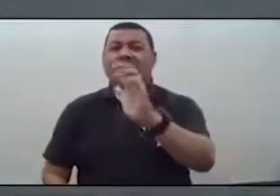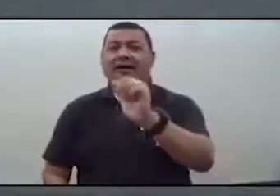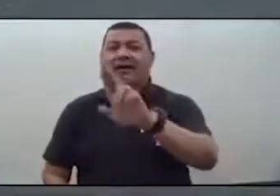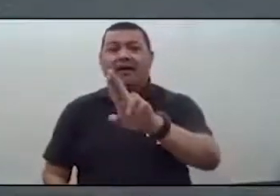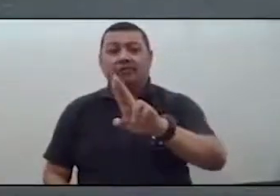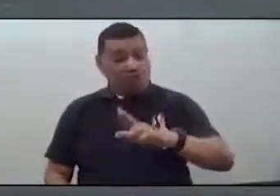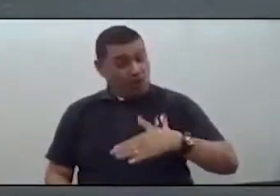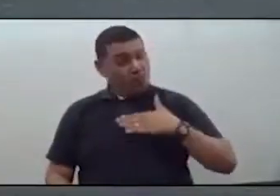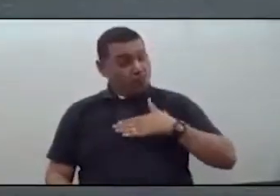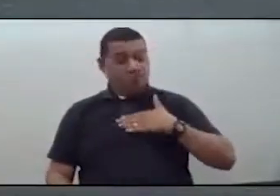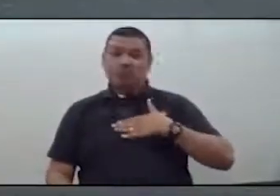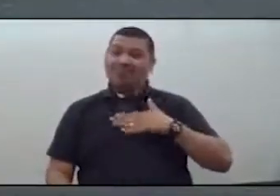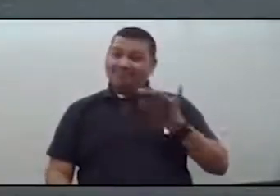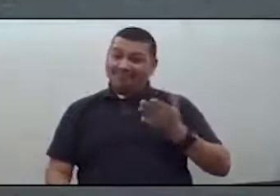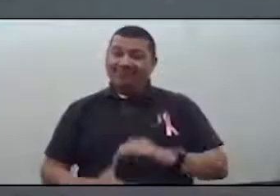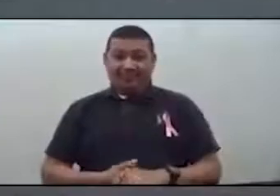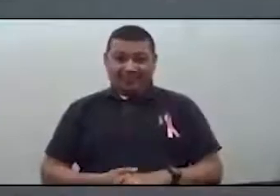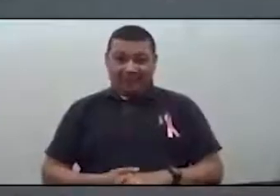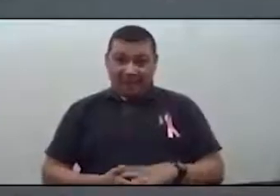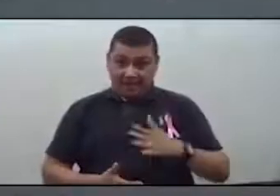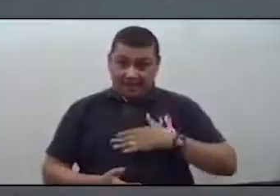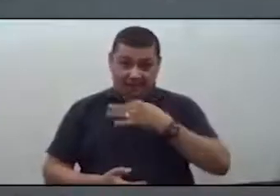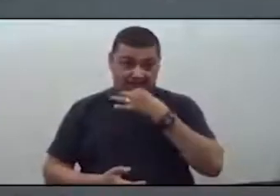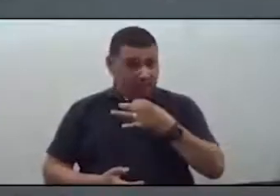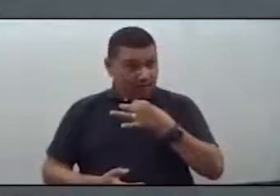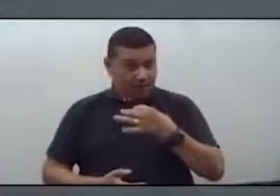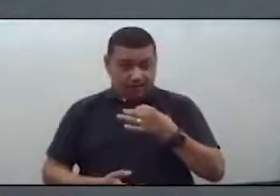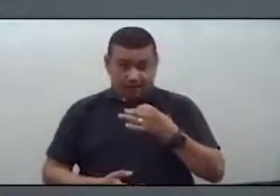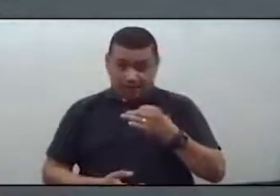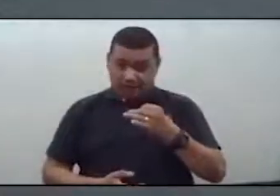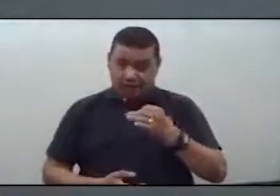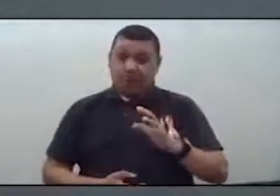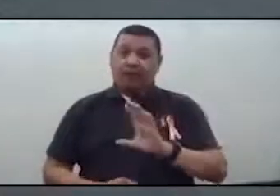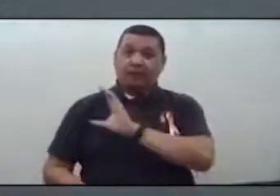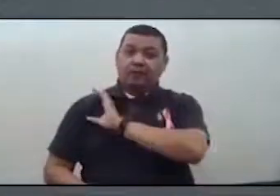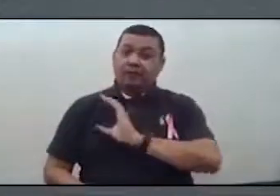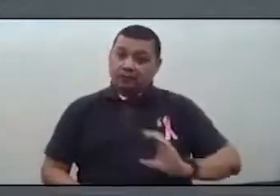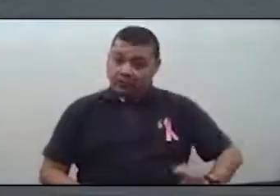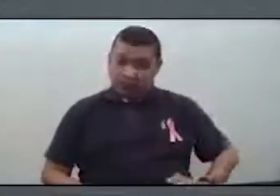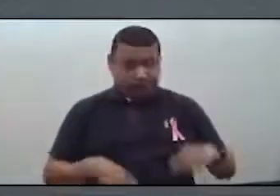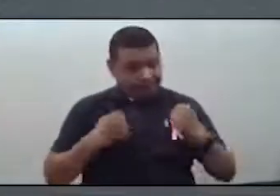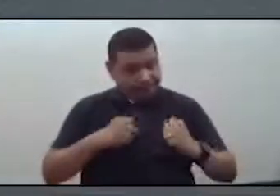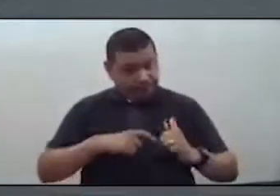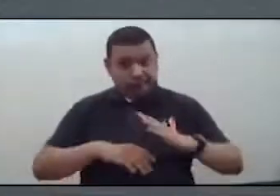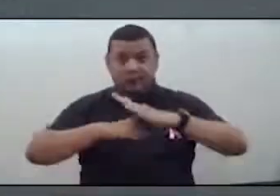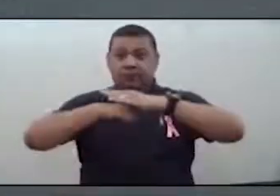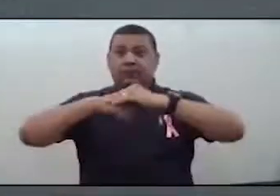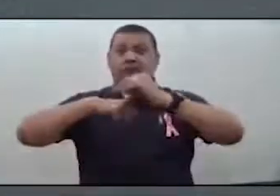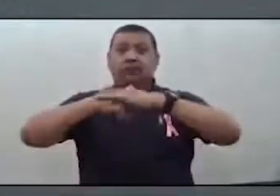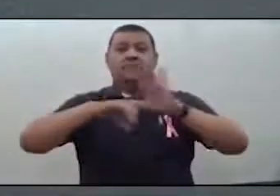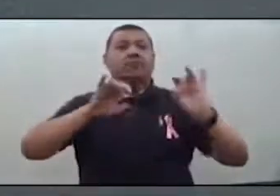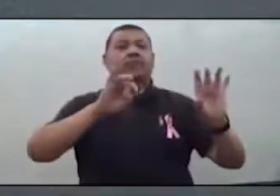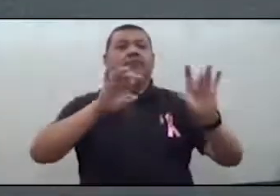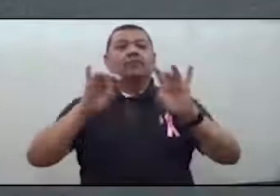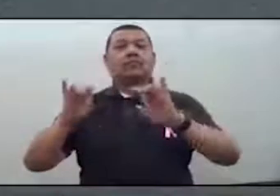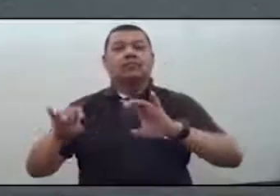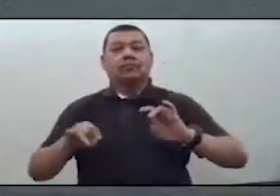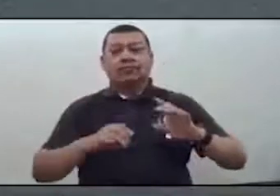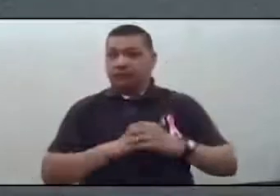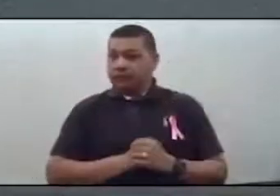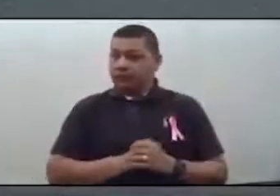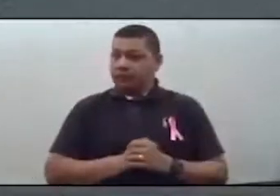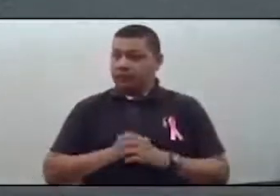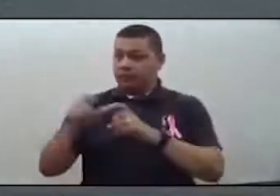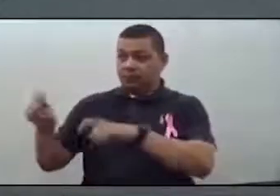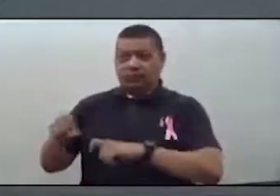muito. Penso que a Câmara Municipal tem, sim, que ter um carinho especial por essas duas lavouras, e eu